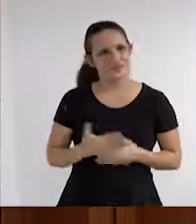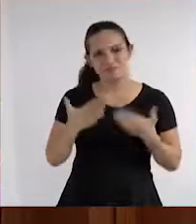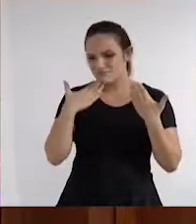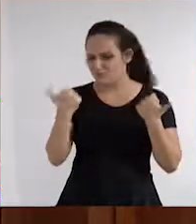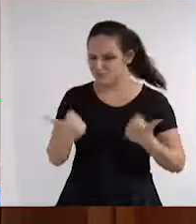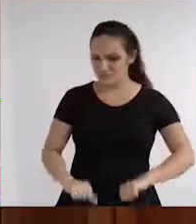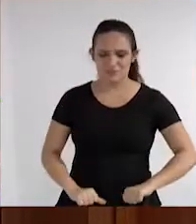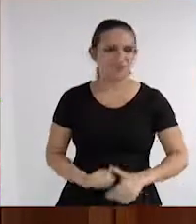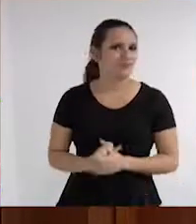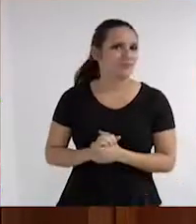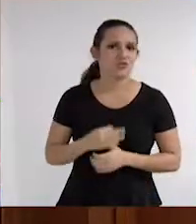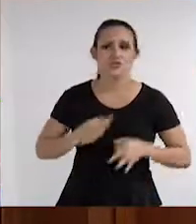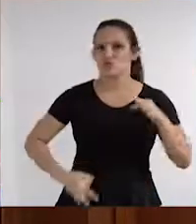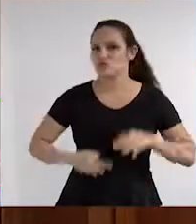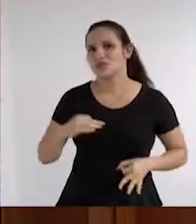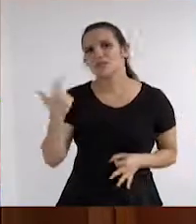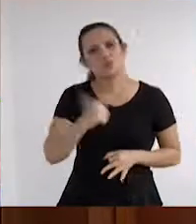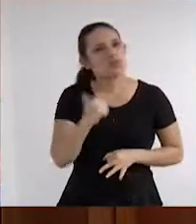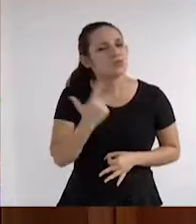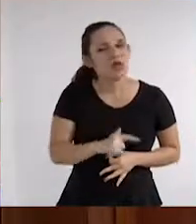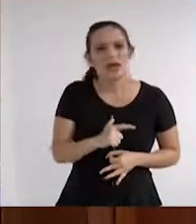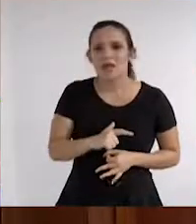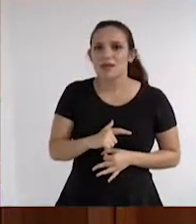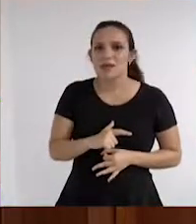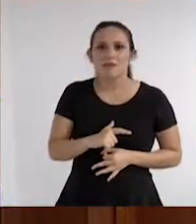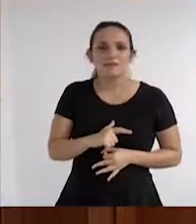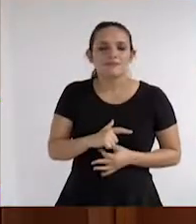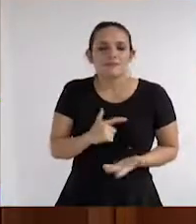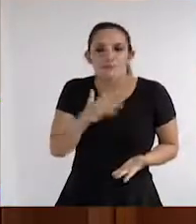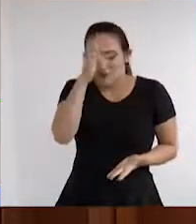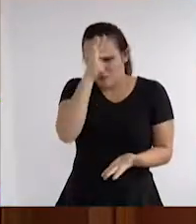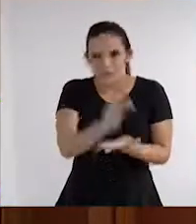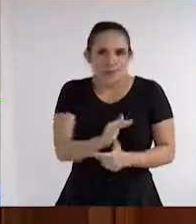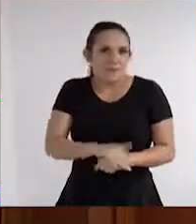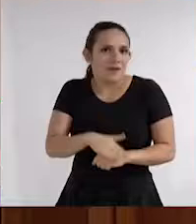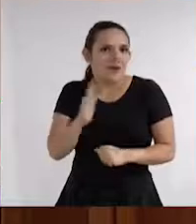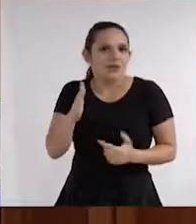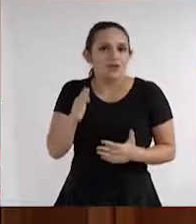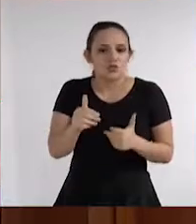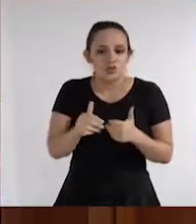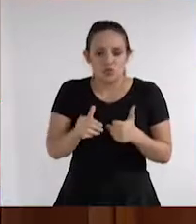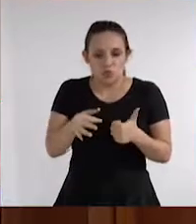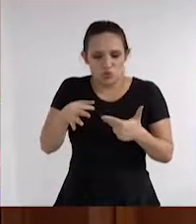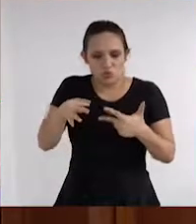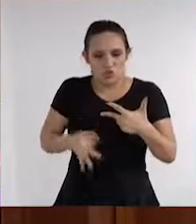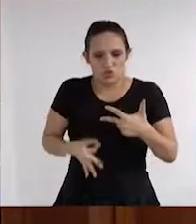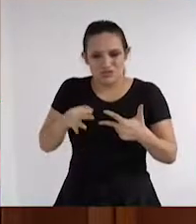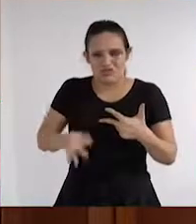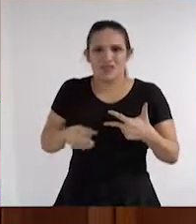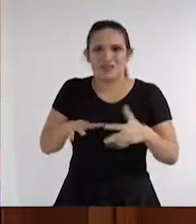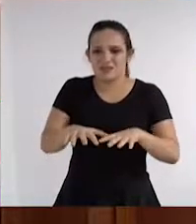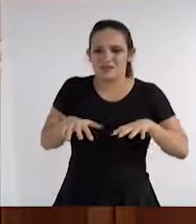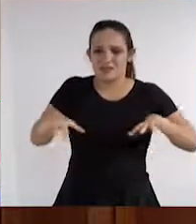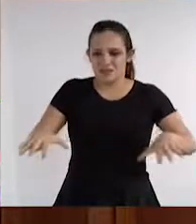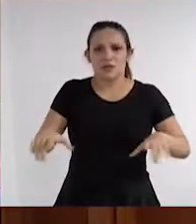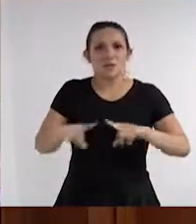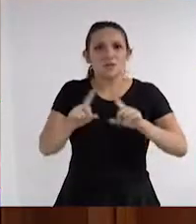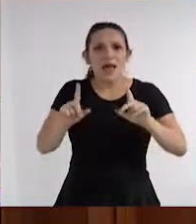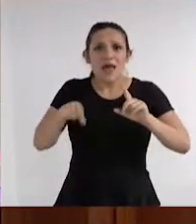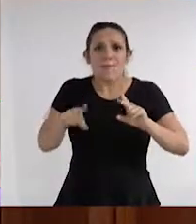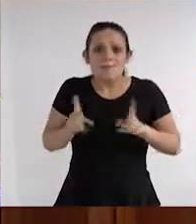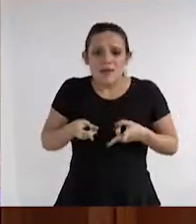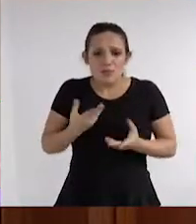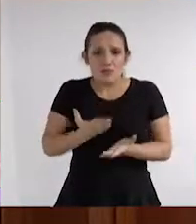que a justiça tem que ter, colocando o mundo judiciário em dificuldade, porque tem que se dividir, embora todos estudaram nos mesmos